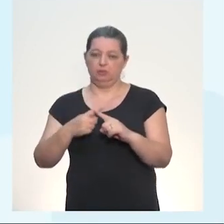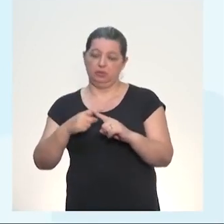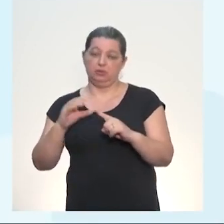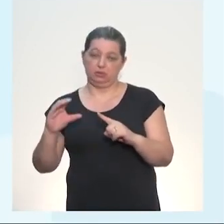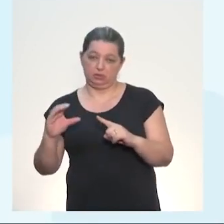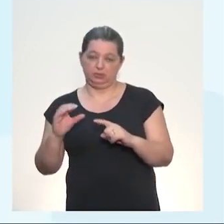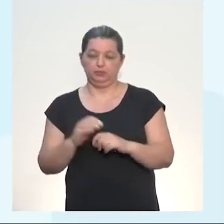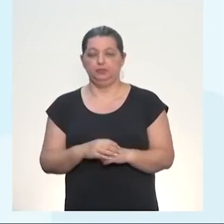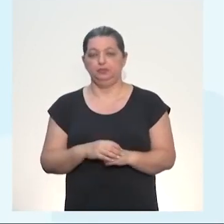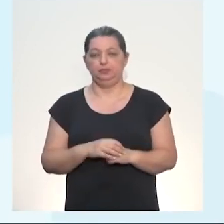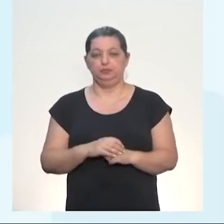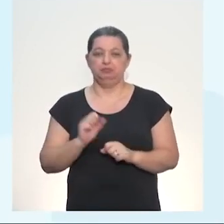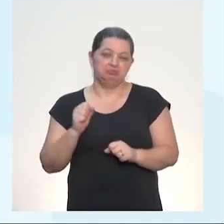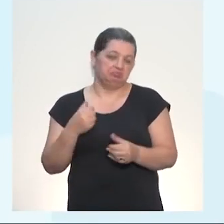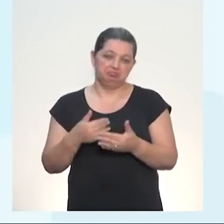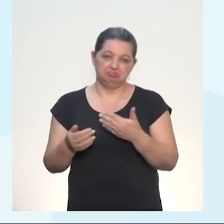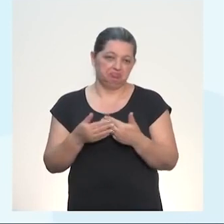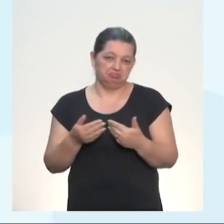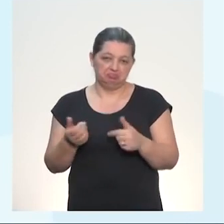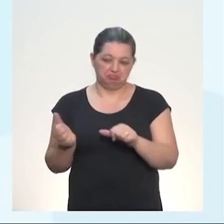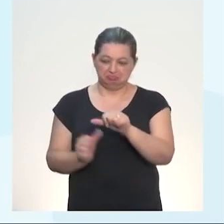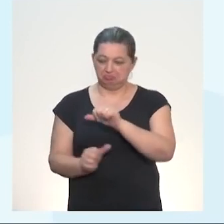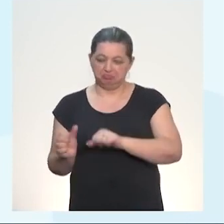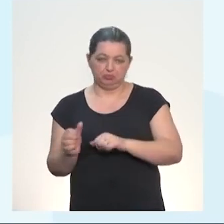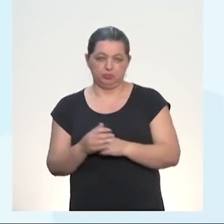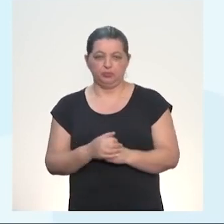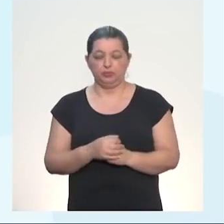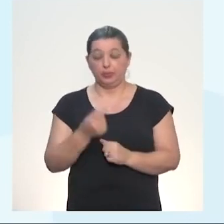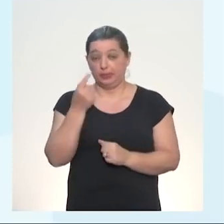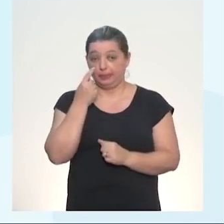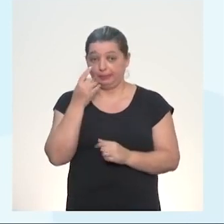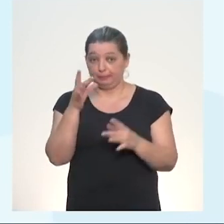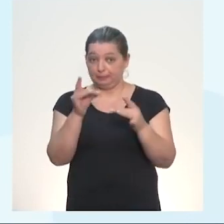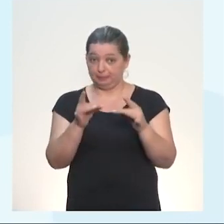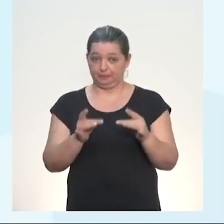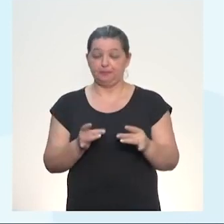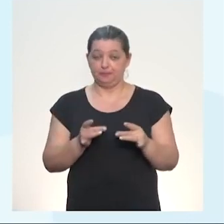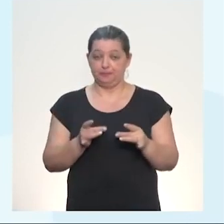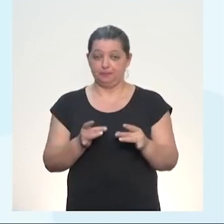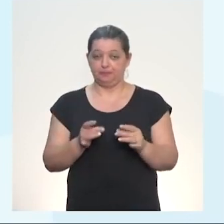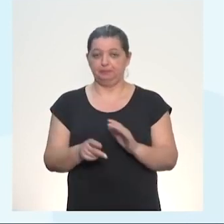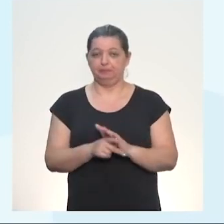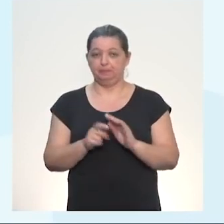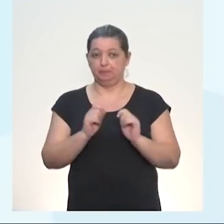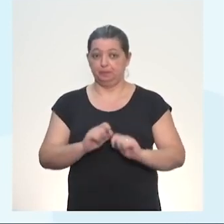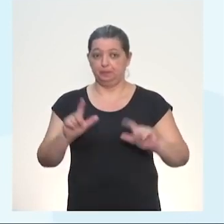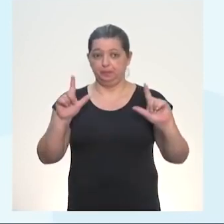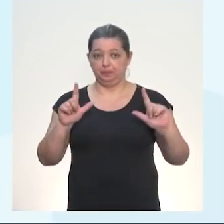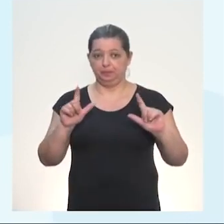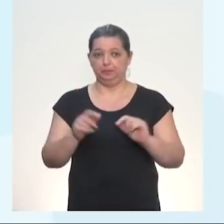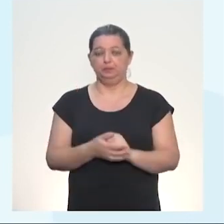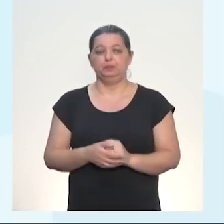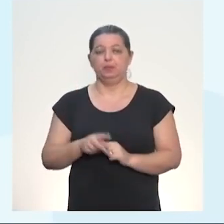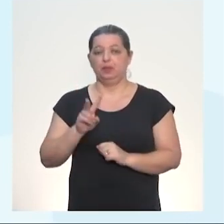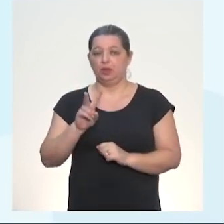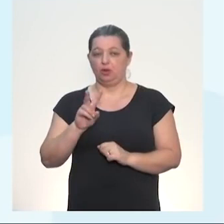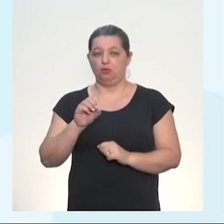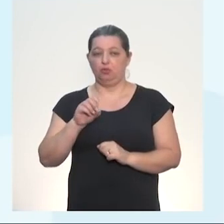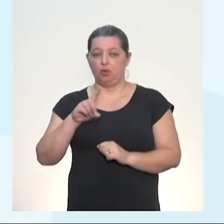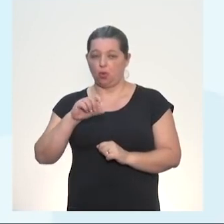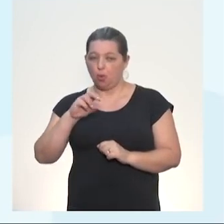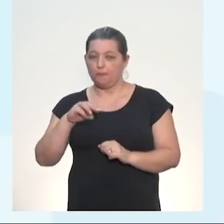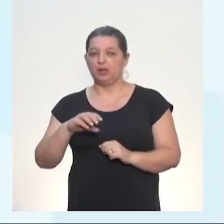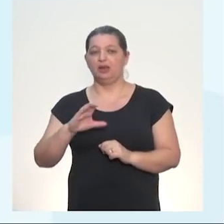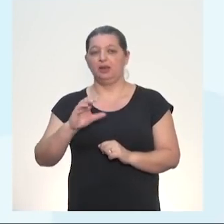largura. Tanto faz a ordem. Quero fazer um detalhe aí, quero que vocês prestem atenção num detalhe desse slide. A gente tem escrito aí volume e